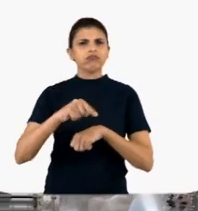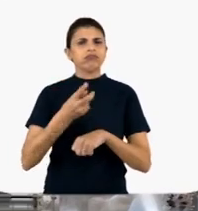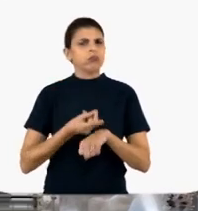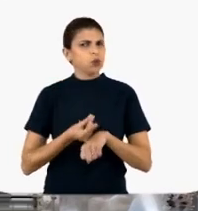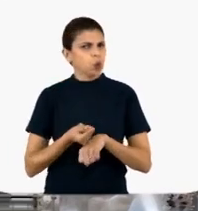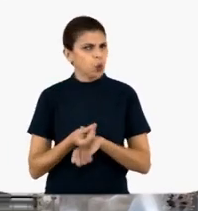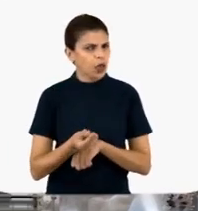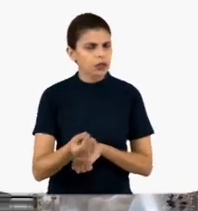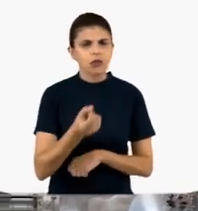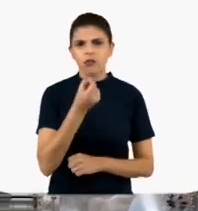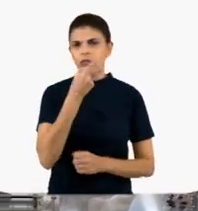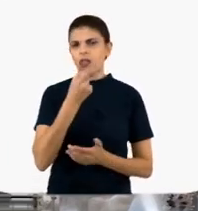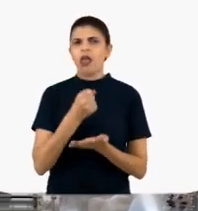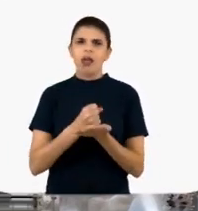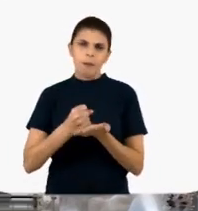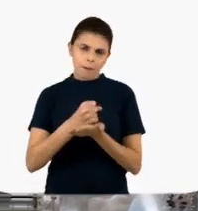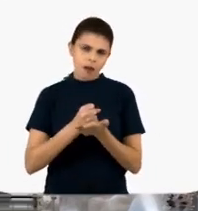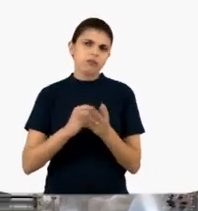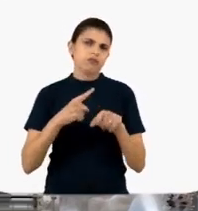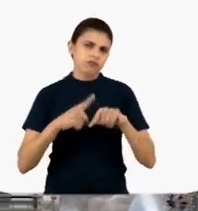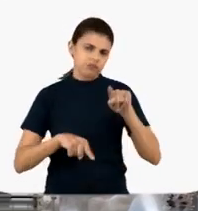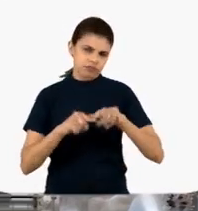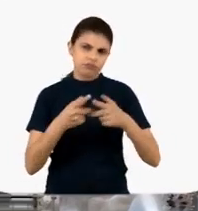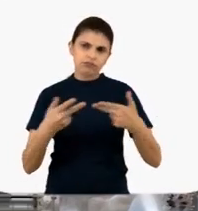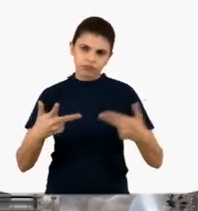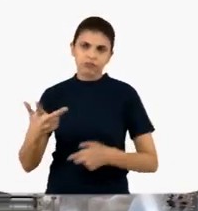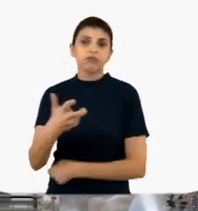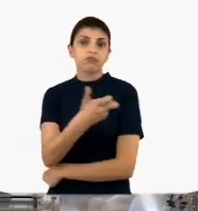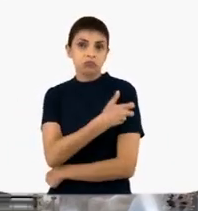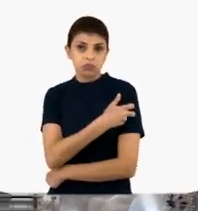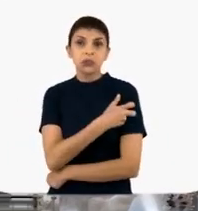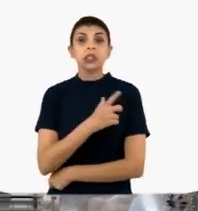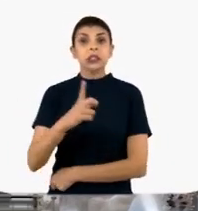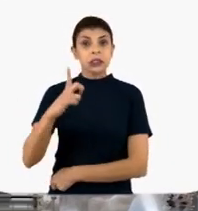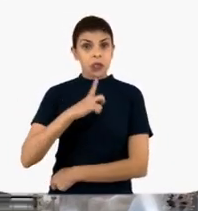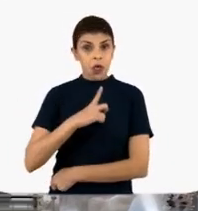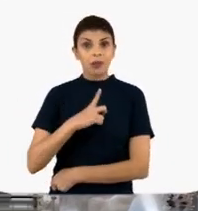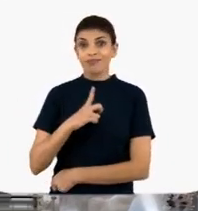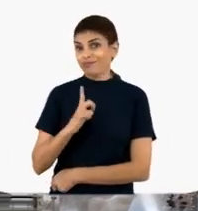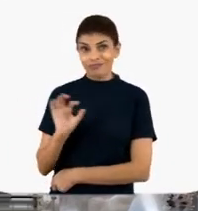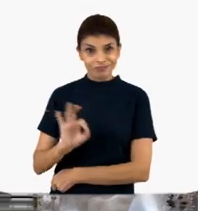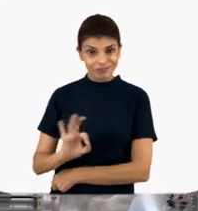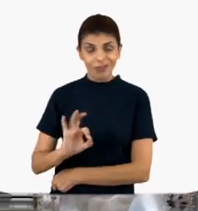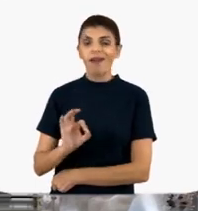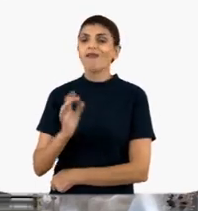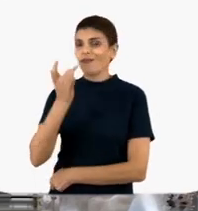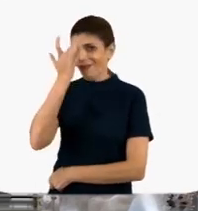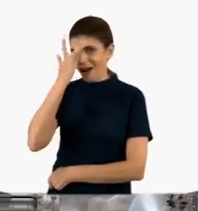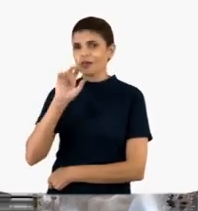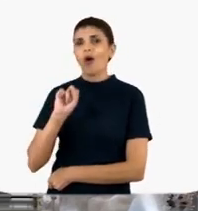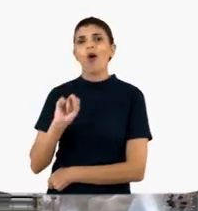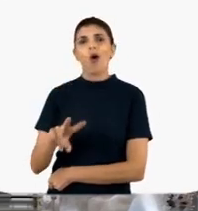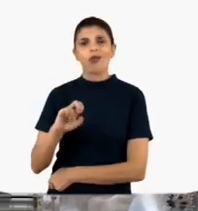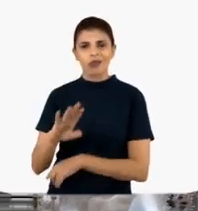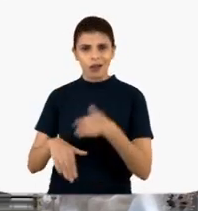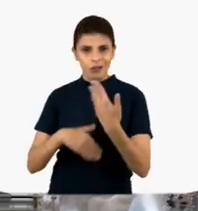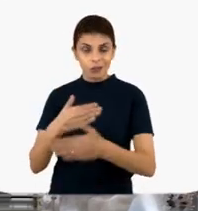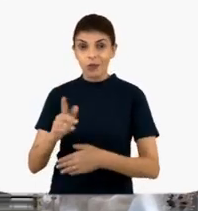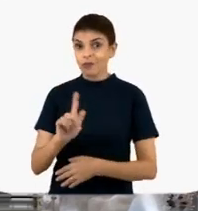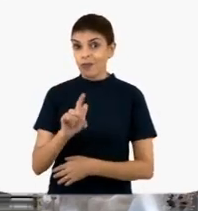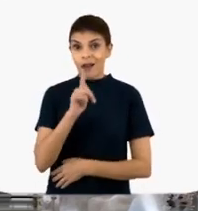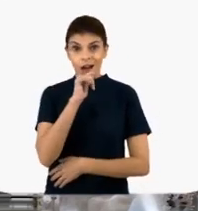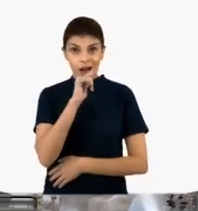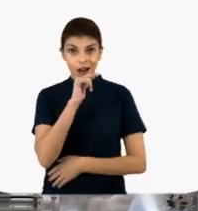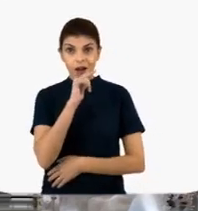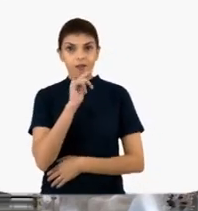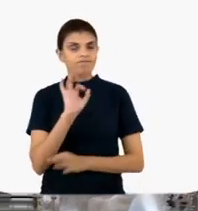consideravelmente a duração de um medicamento. Quando tem água, é factível de contaminação ao longo prazo. Mas se